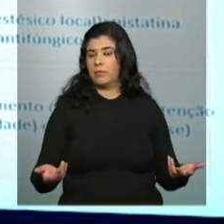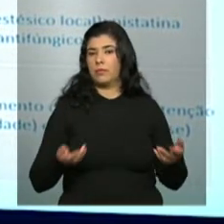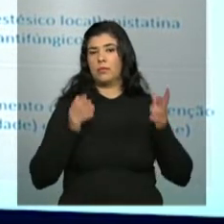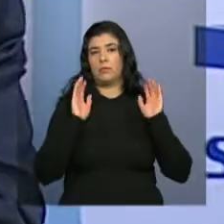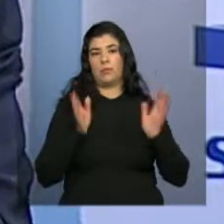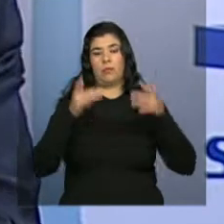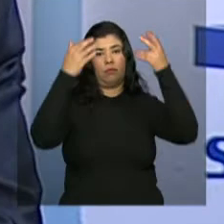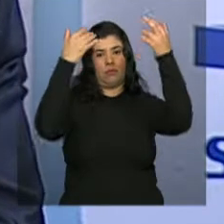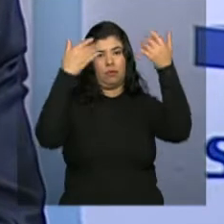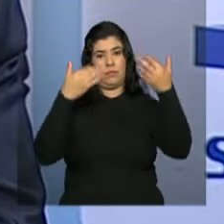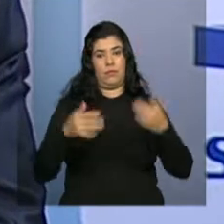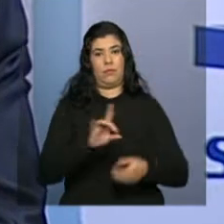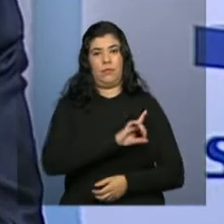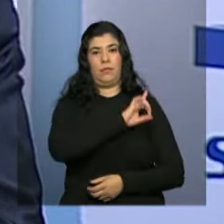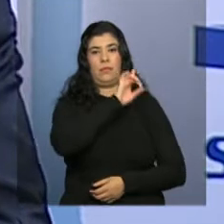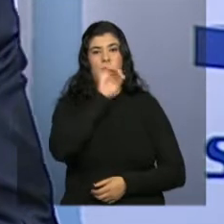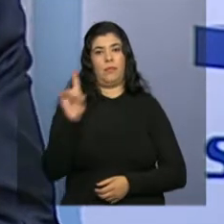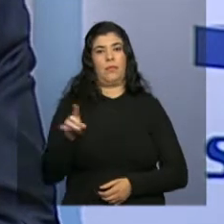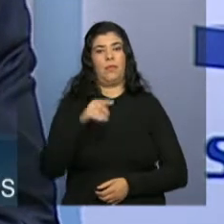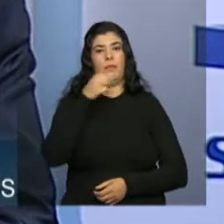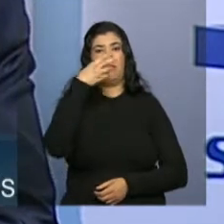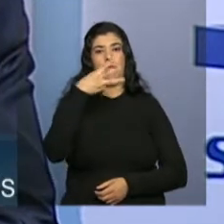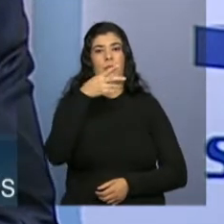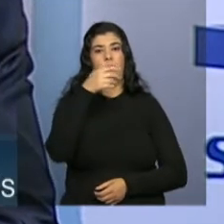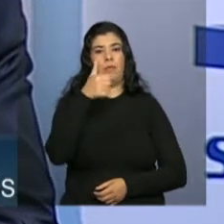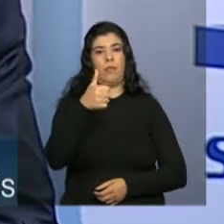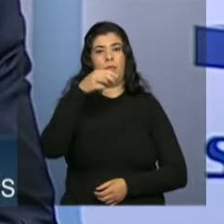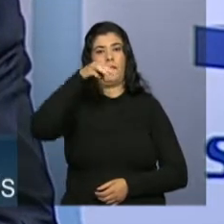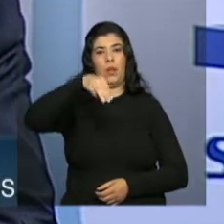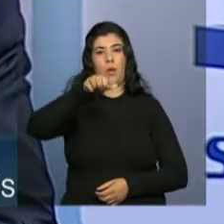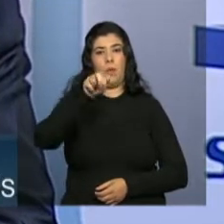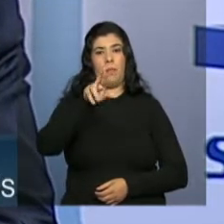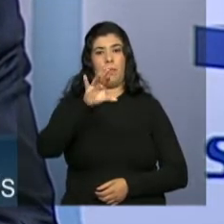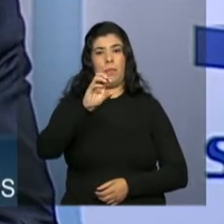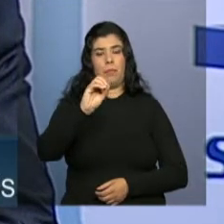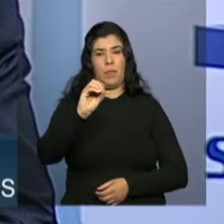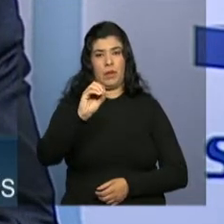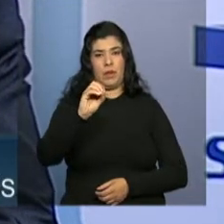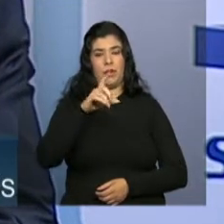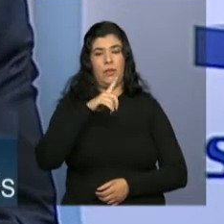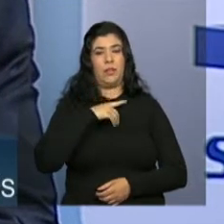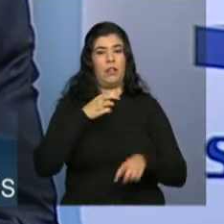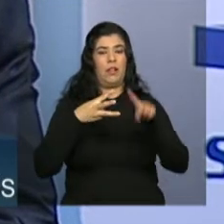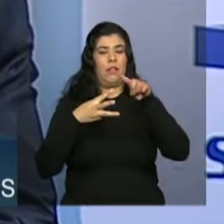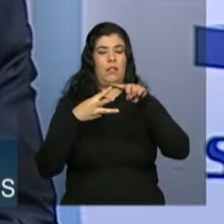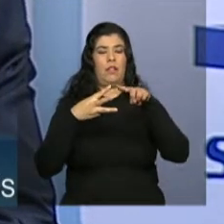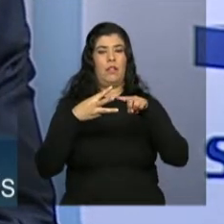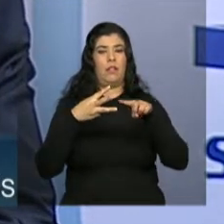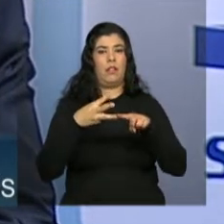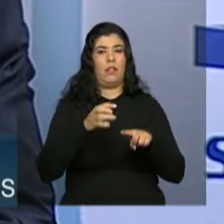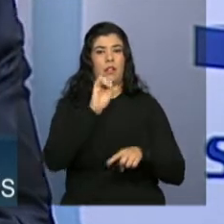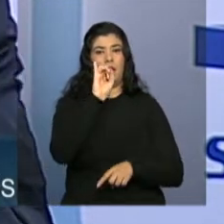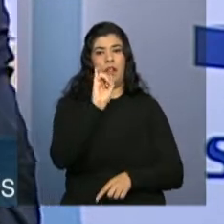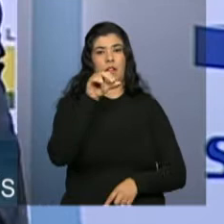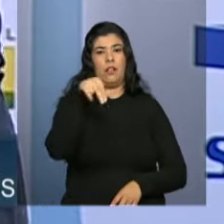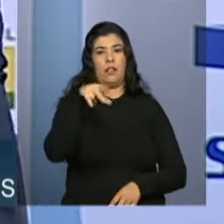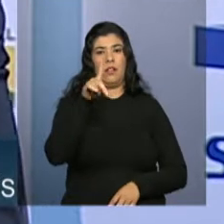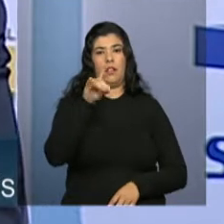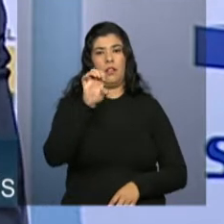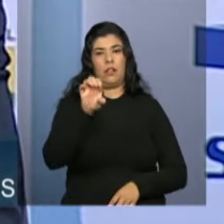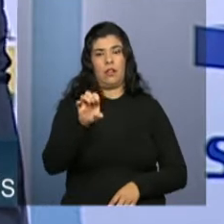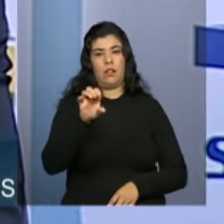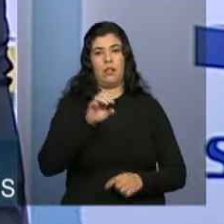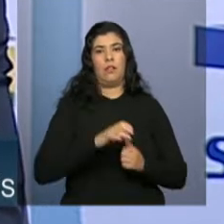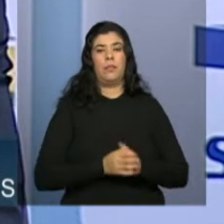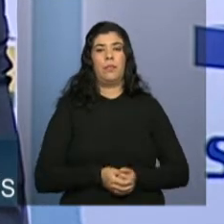falou só vão no dia Trinta e Um de Março vão ser divulgado os três 20 fiz né então três 20 esse vim Difícil eles